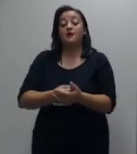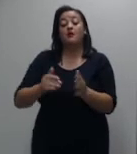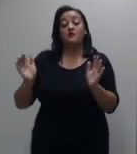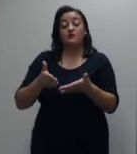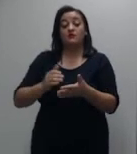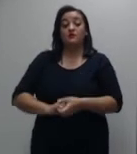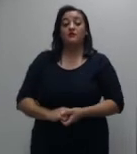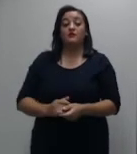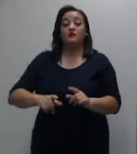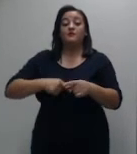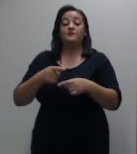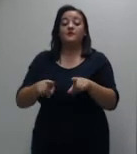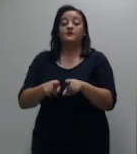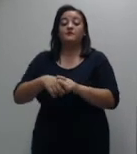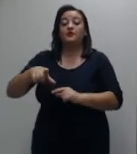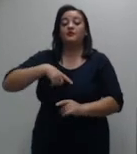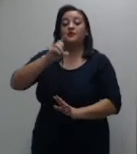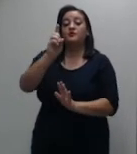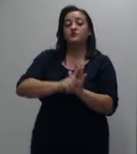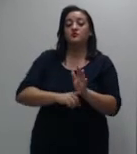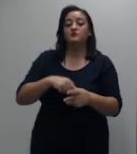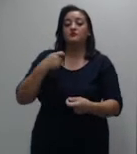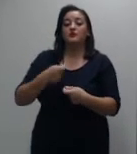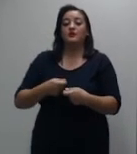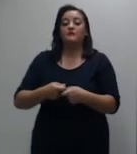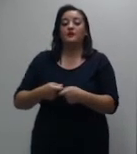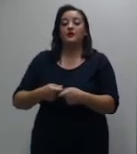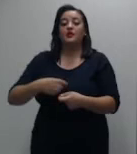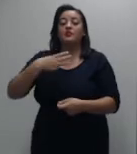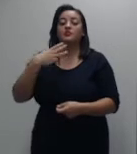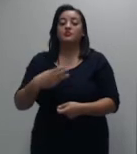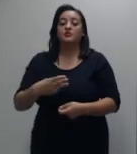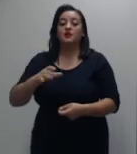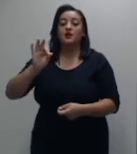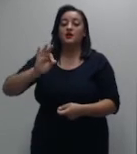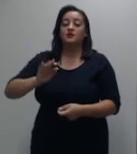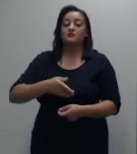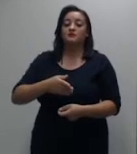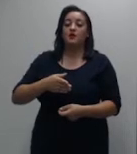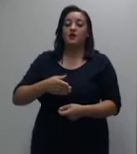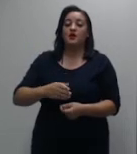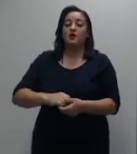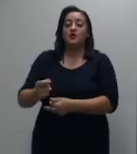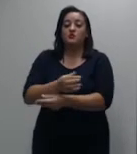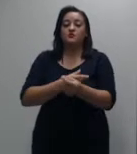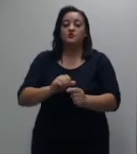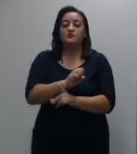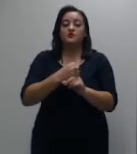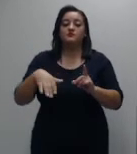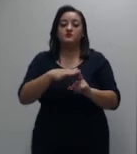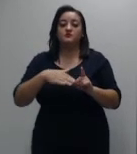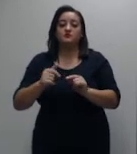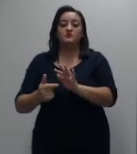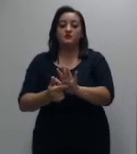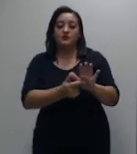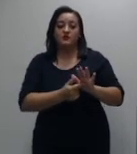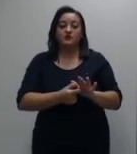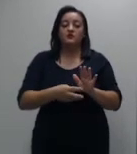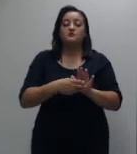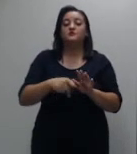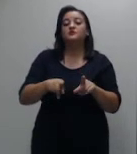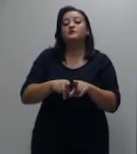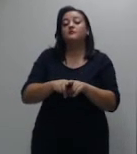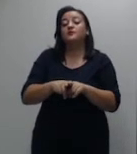desembarque tem direito em beneficiário sobre três e meio por cento do capital social representado pelas ações emitidas pelo autor